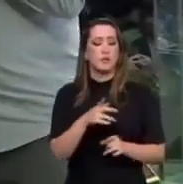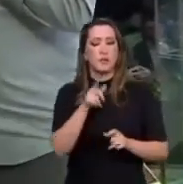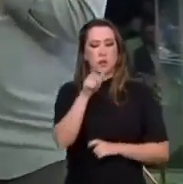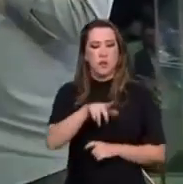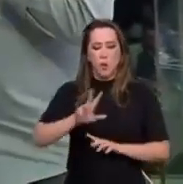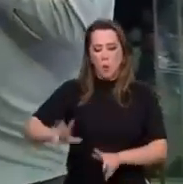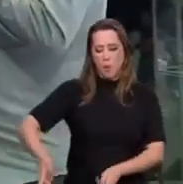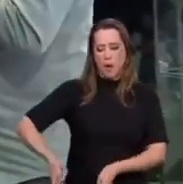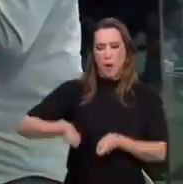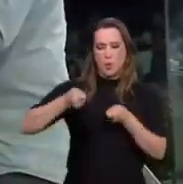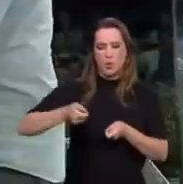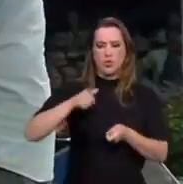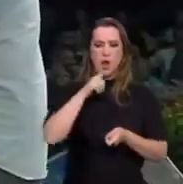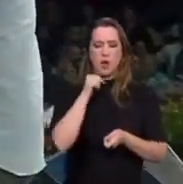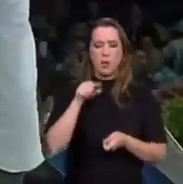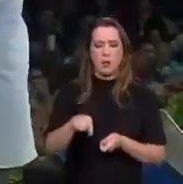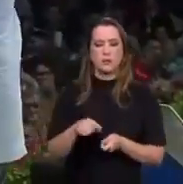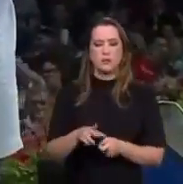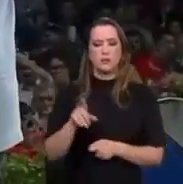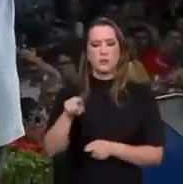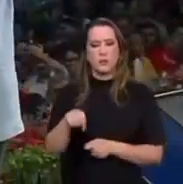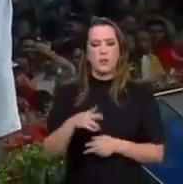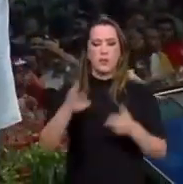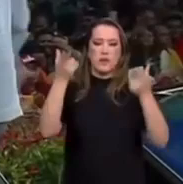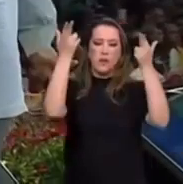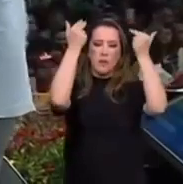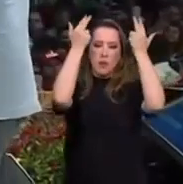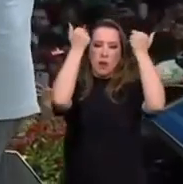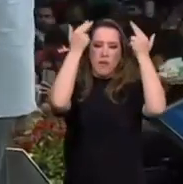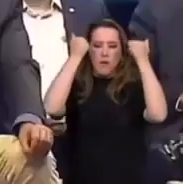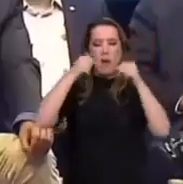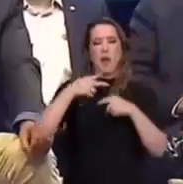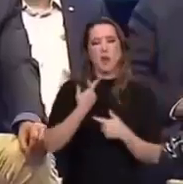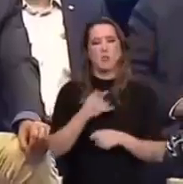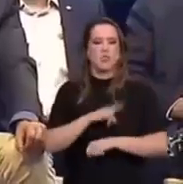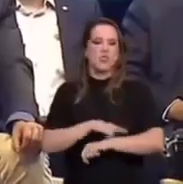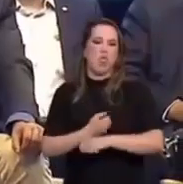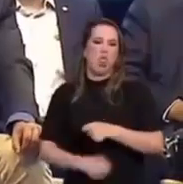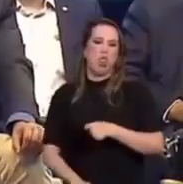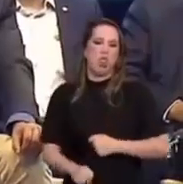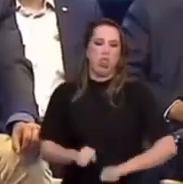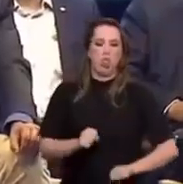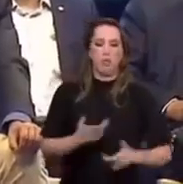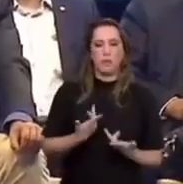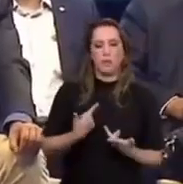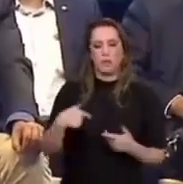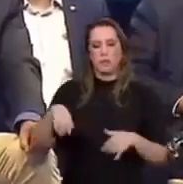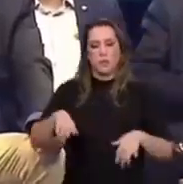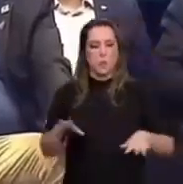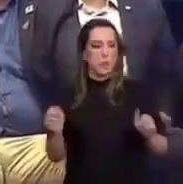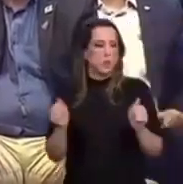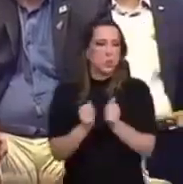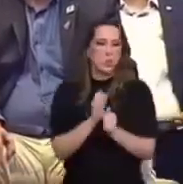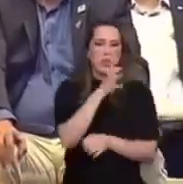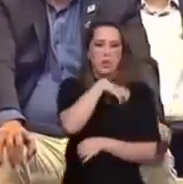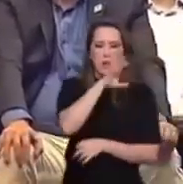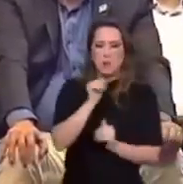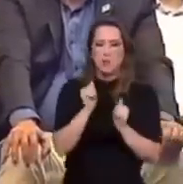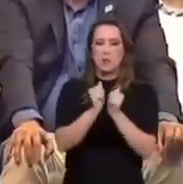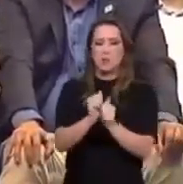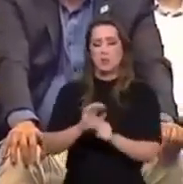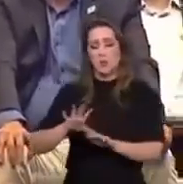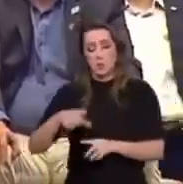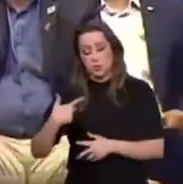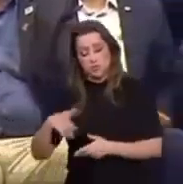pegar um balde cheio d'água? Lá estava o cavalo fazendo xixi, a vaca fazendo cocô, a cabra fazendo xixi. A gente